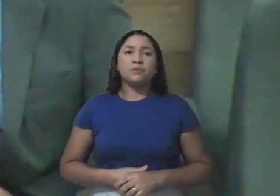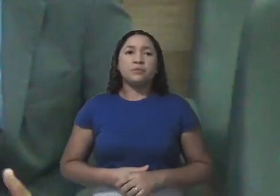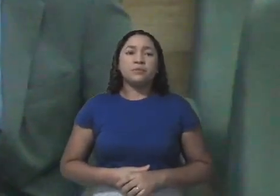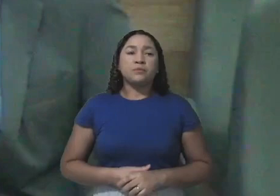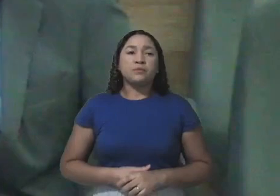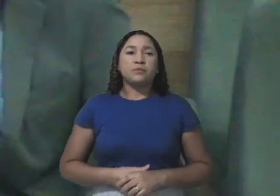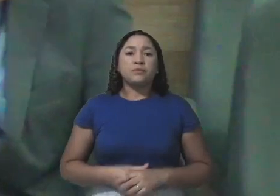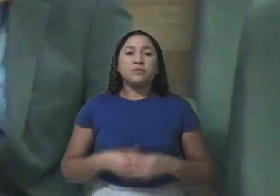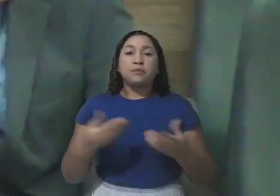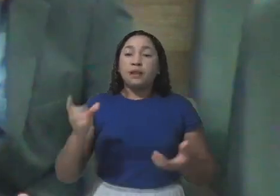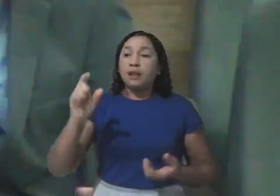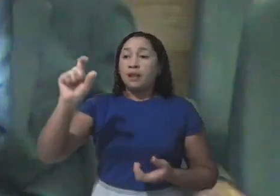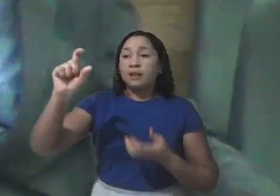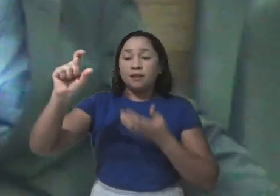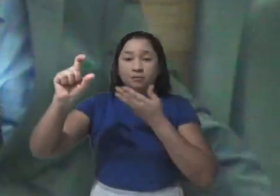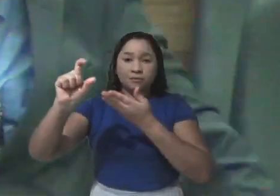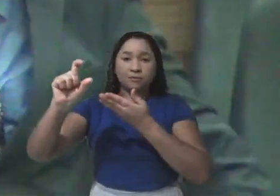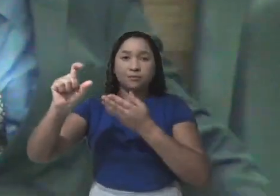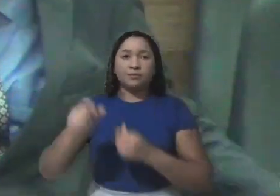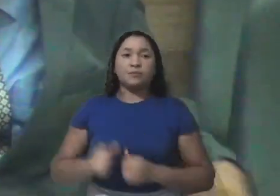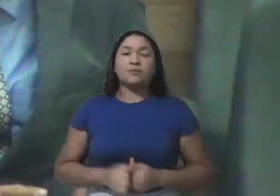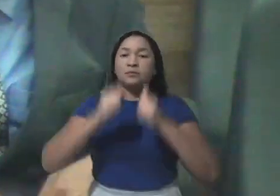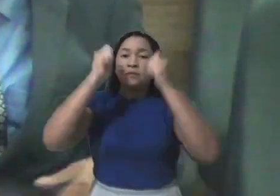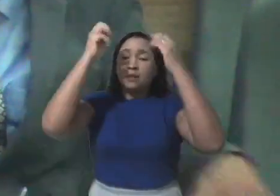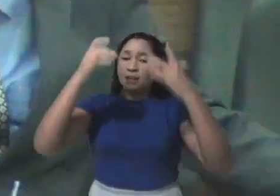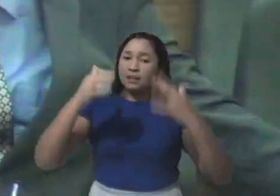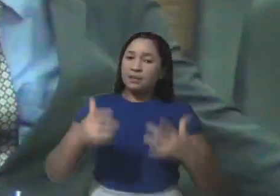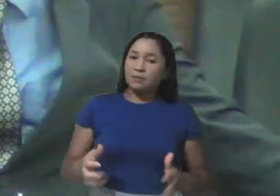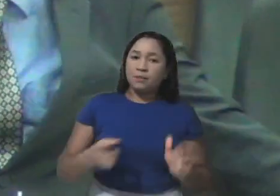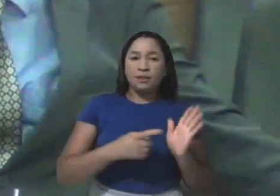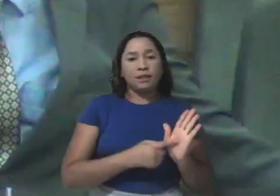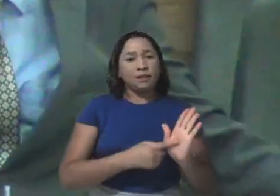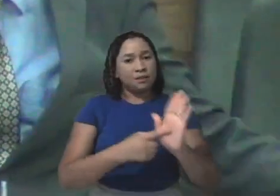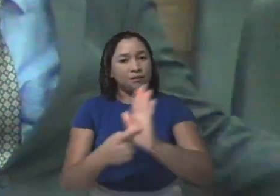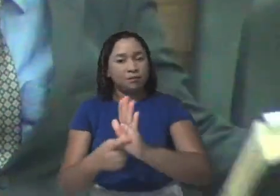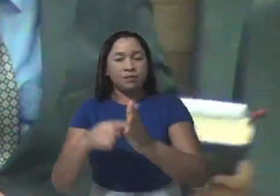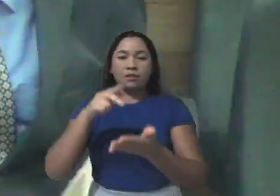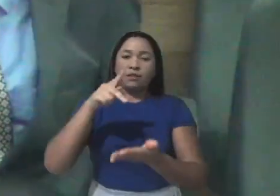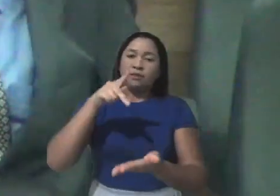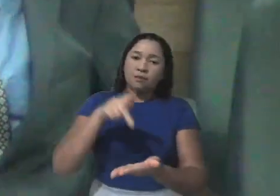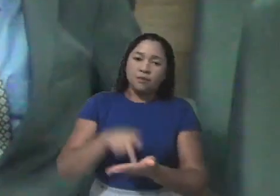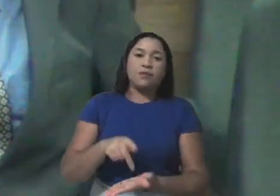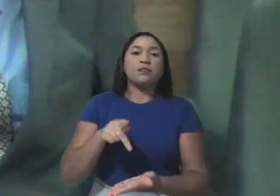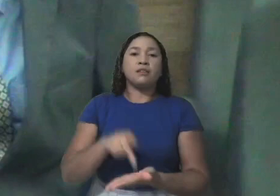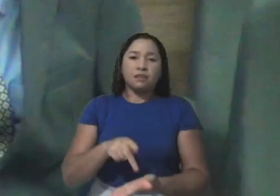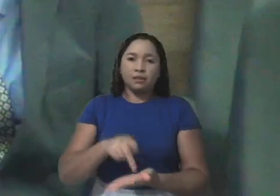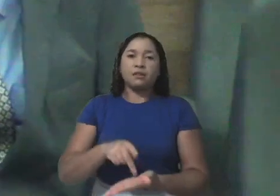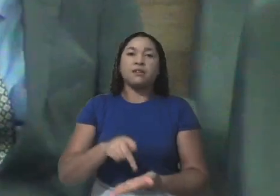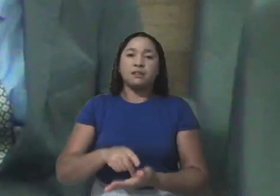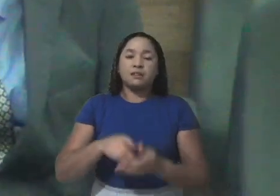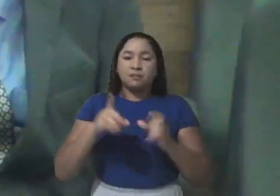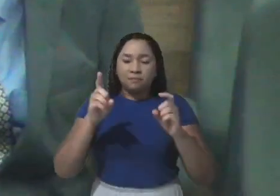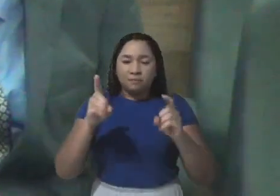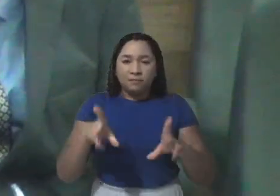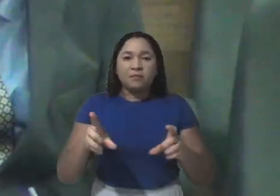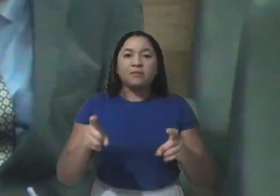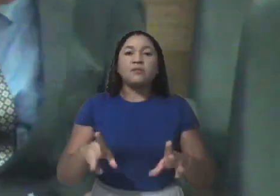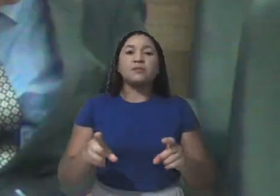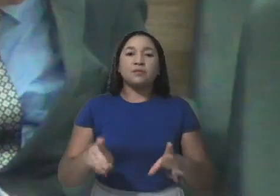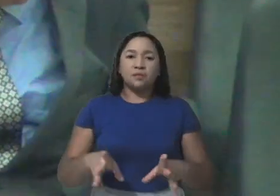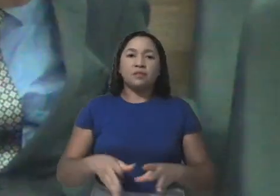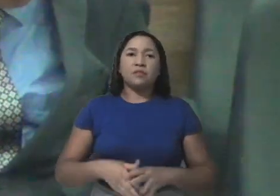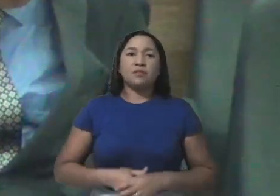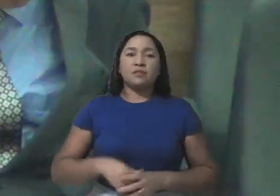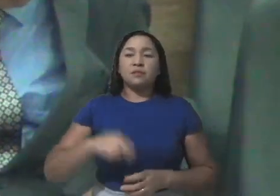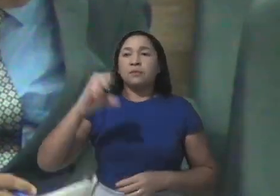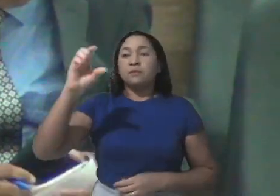E o credo declara a verdade de forma lógica e de doutrina. O credo